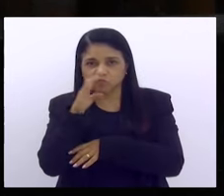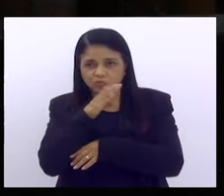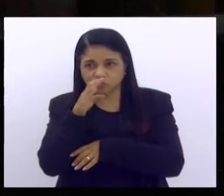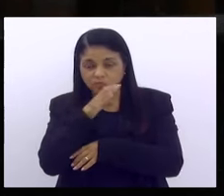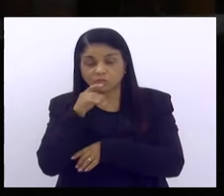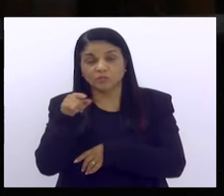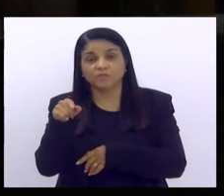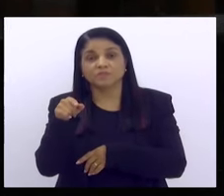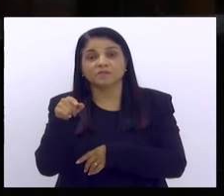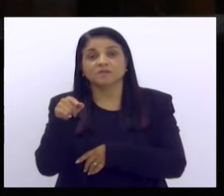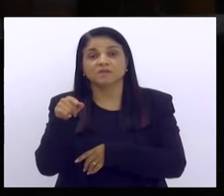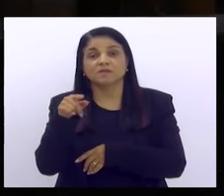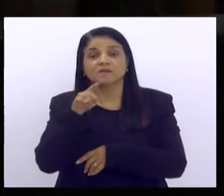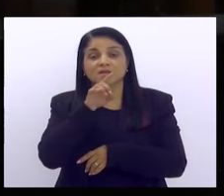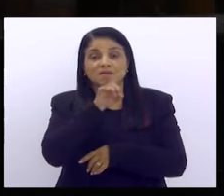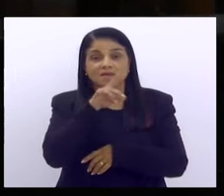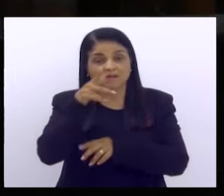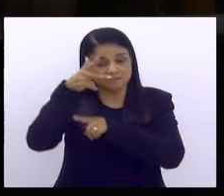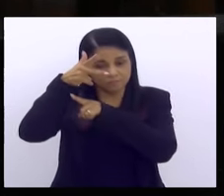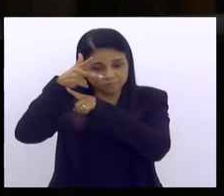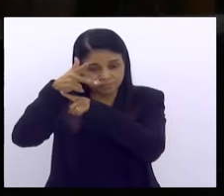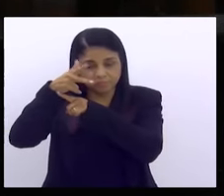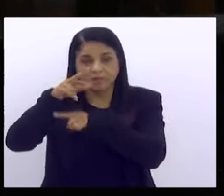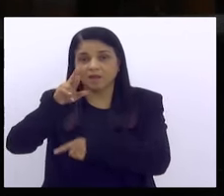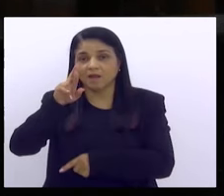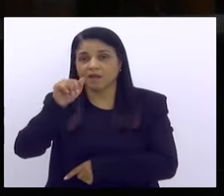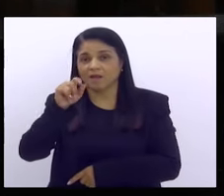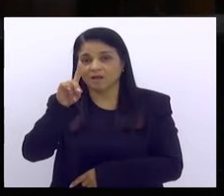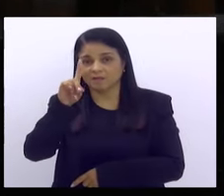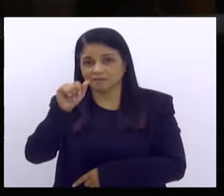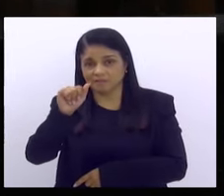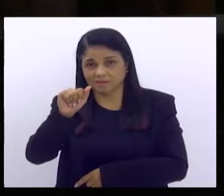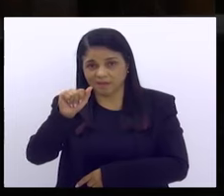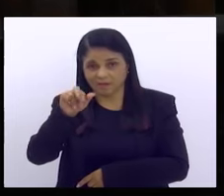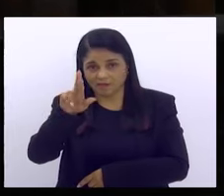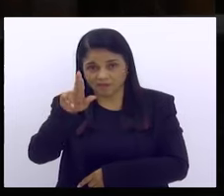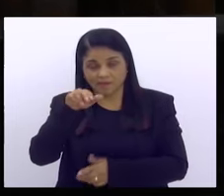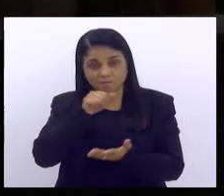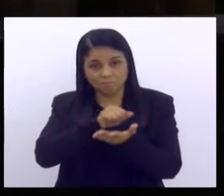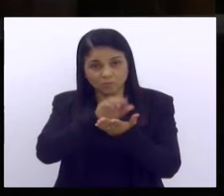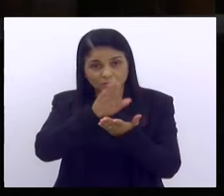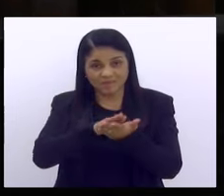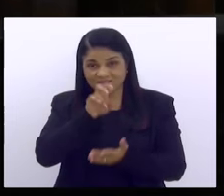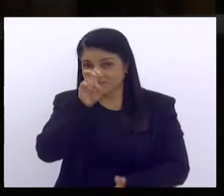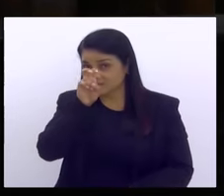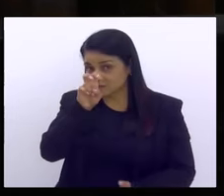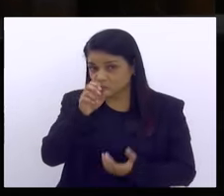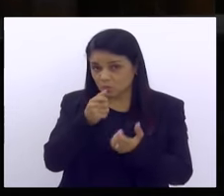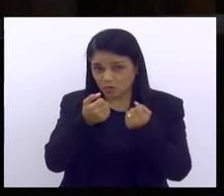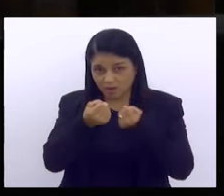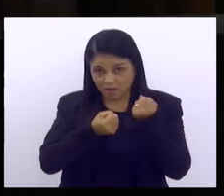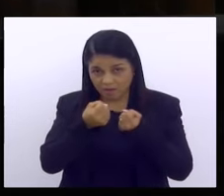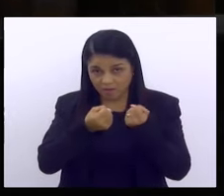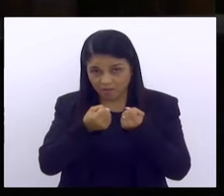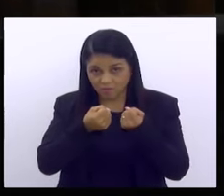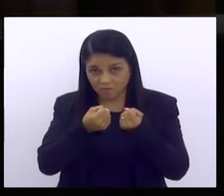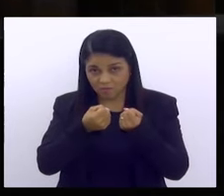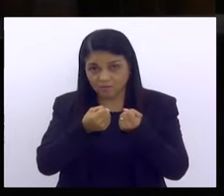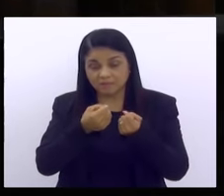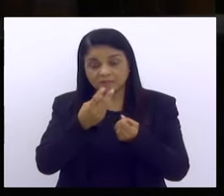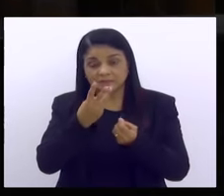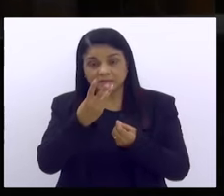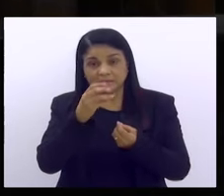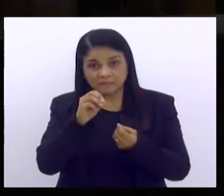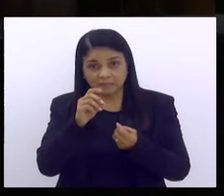cada radar por dia multar apenas 5 veículos durante os 30